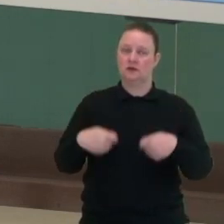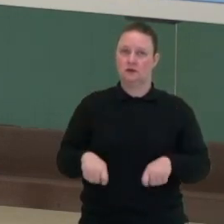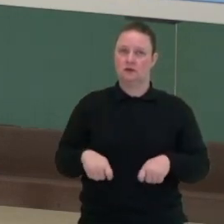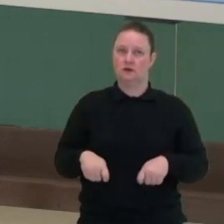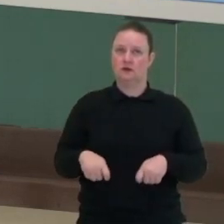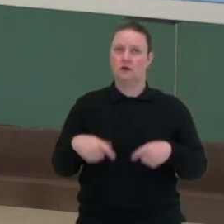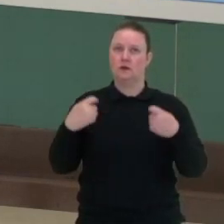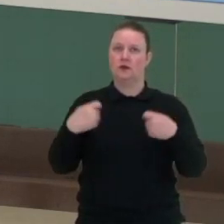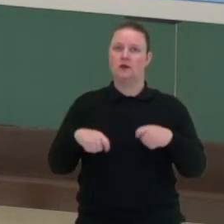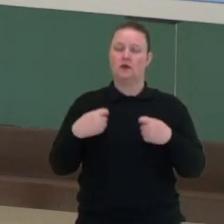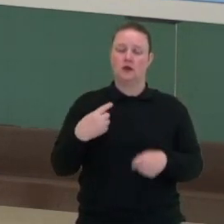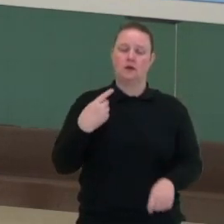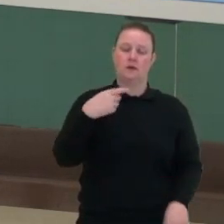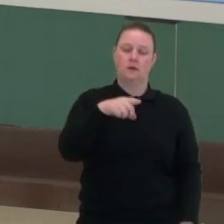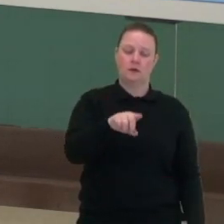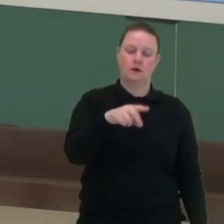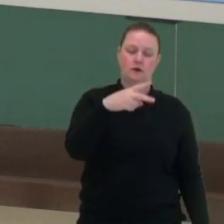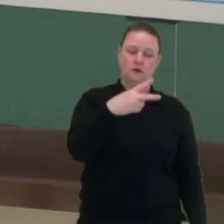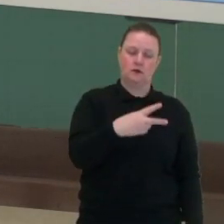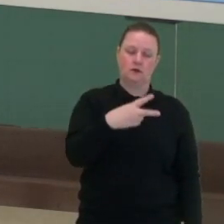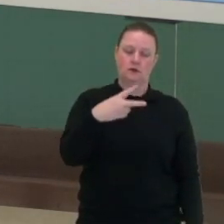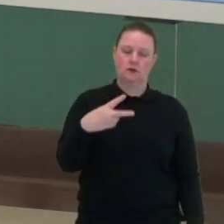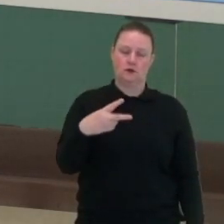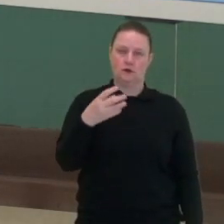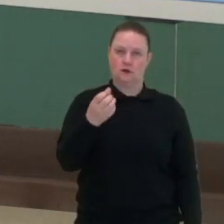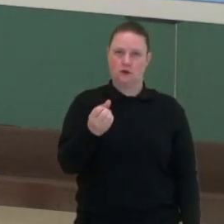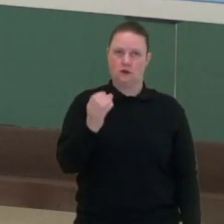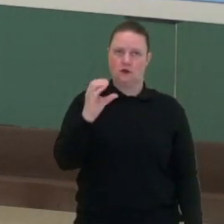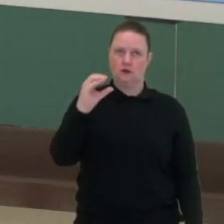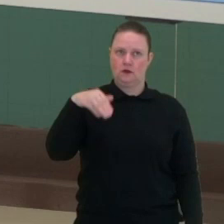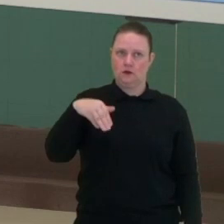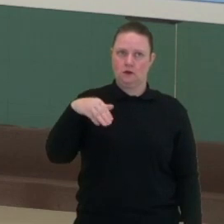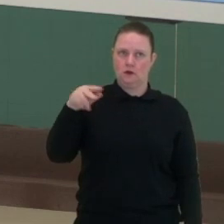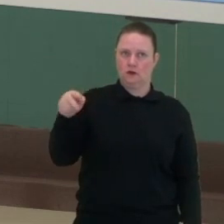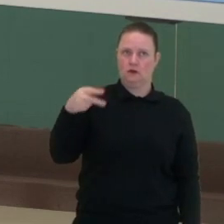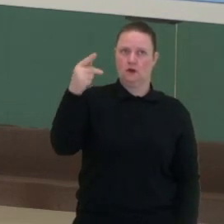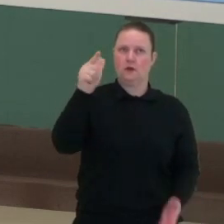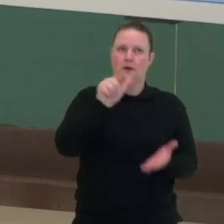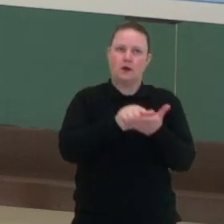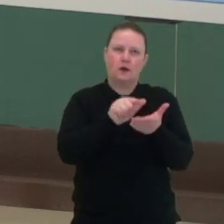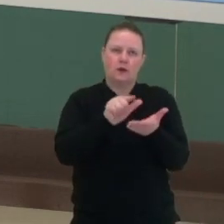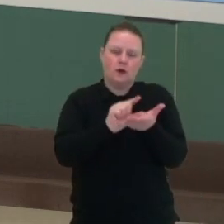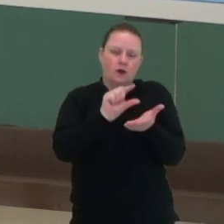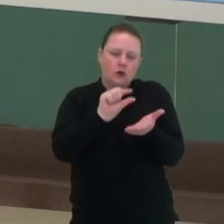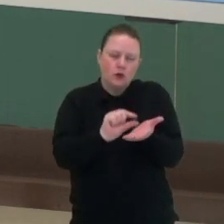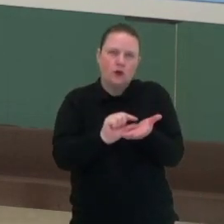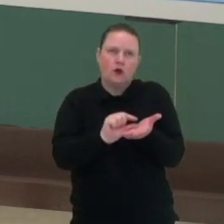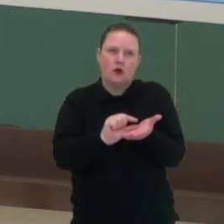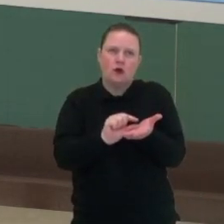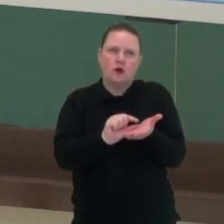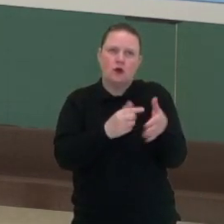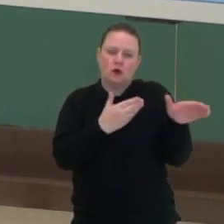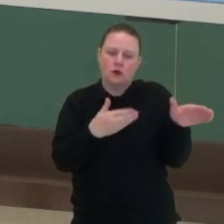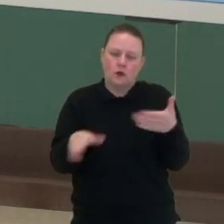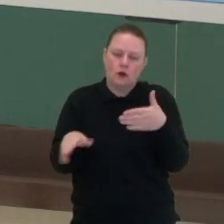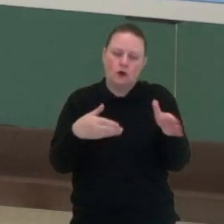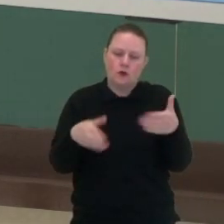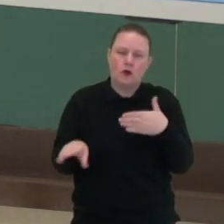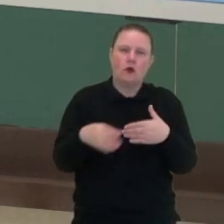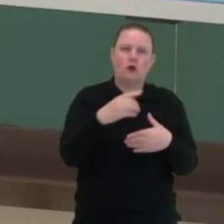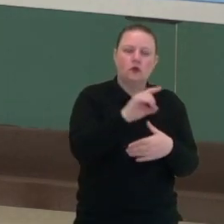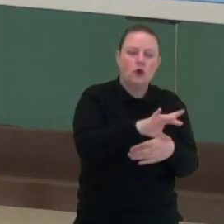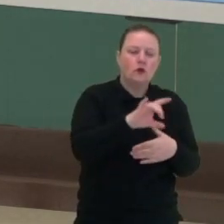mínimo 1.226 centímetros quadrados de papelão para produzir cada caixa